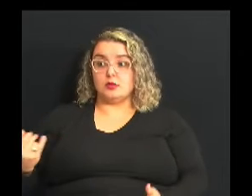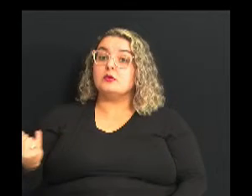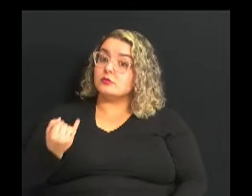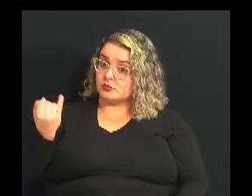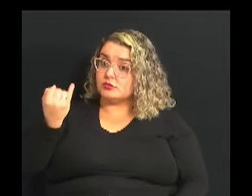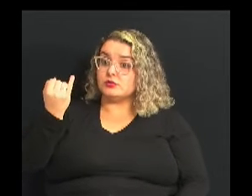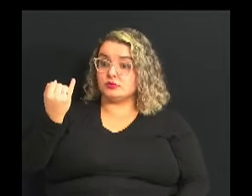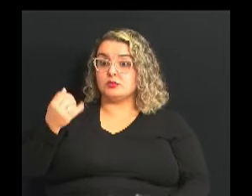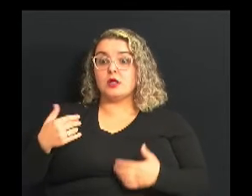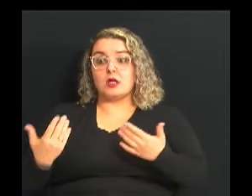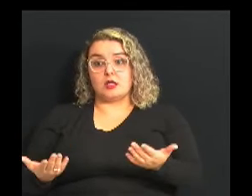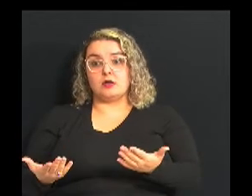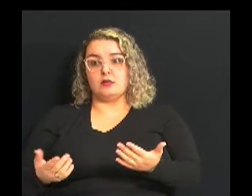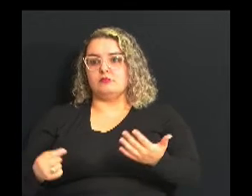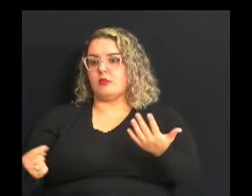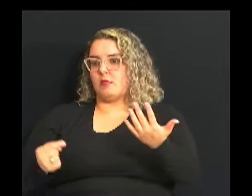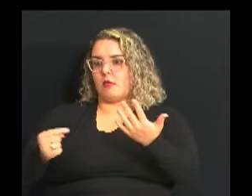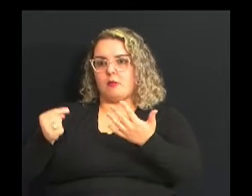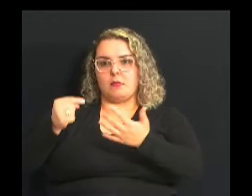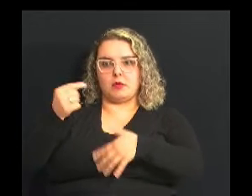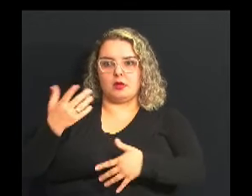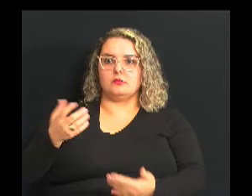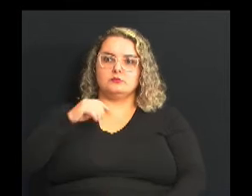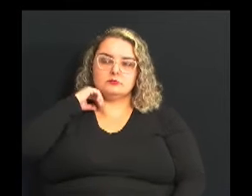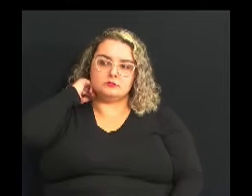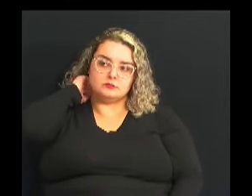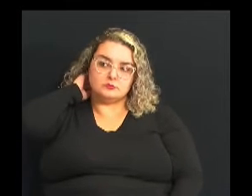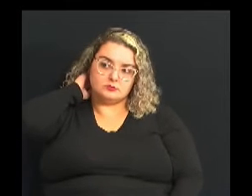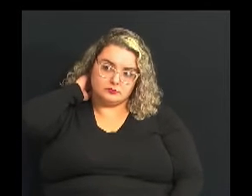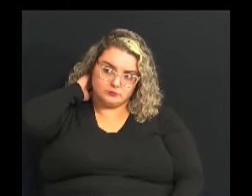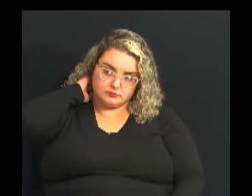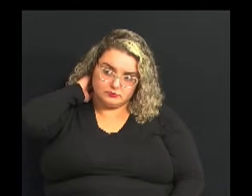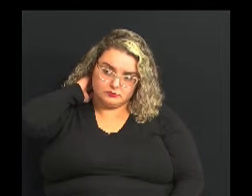E aí isso vai nos